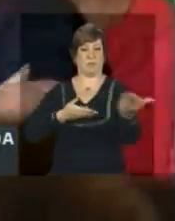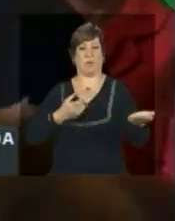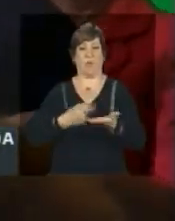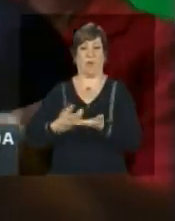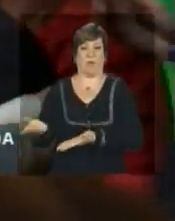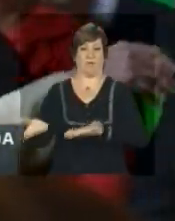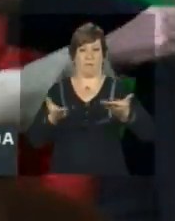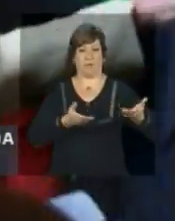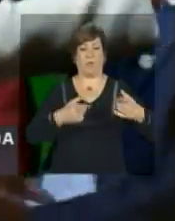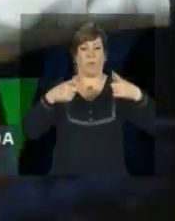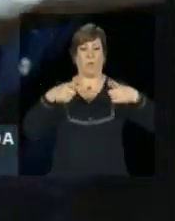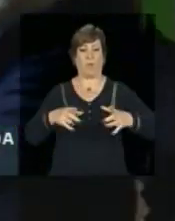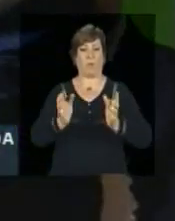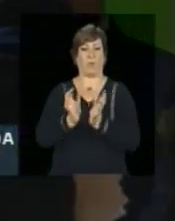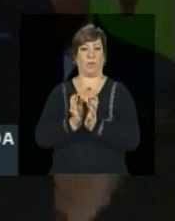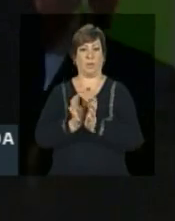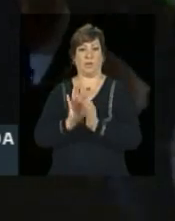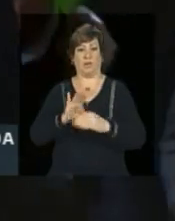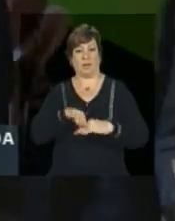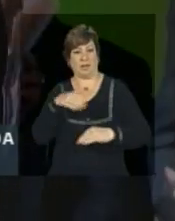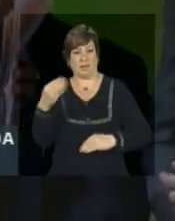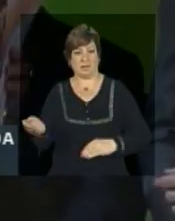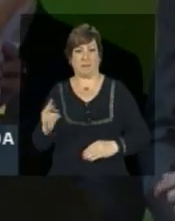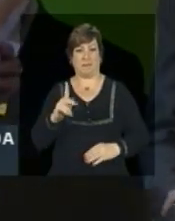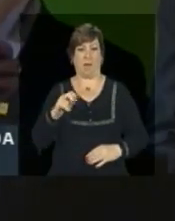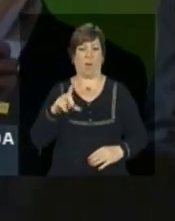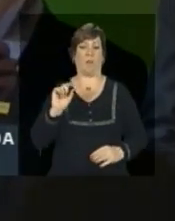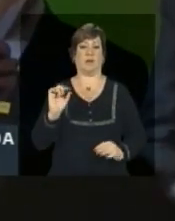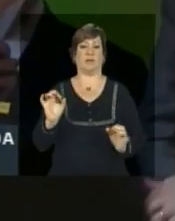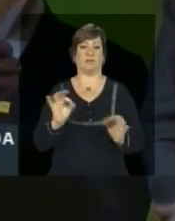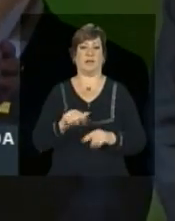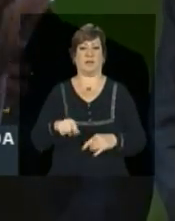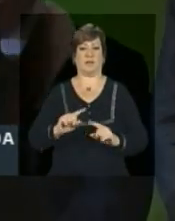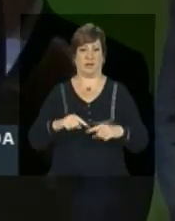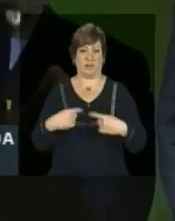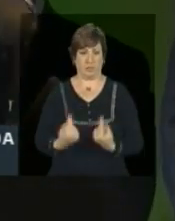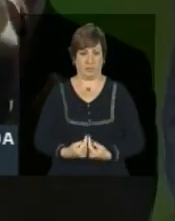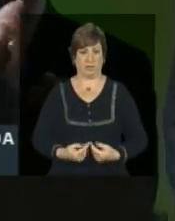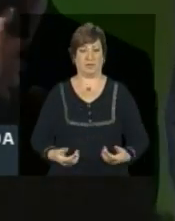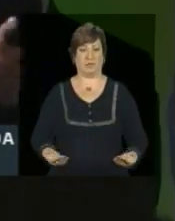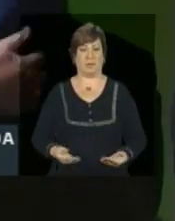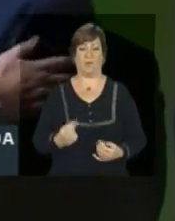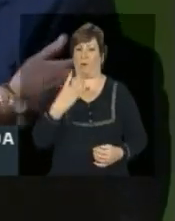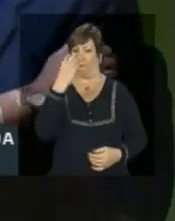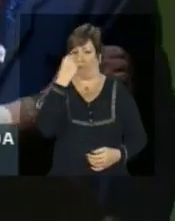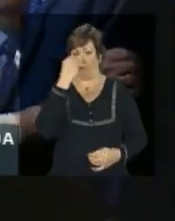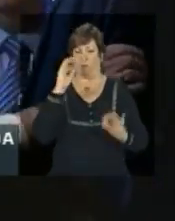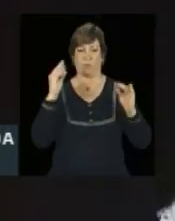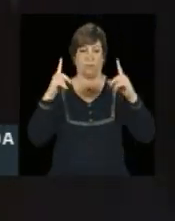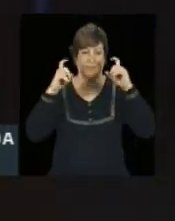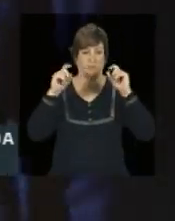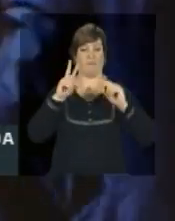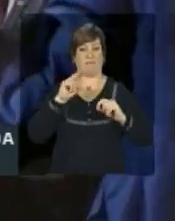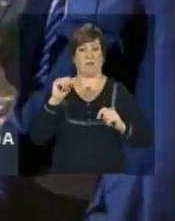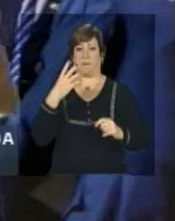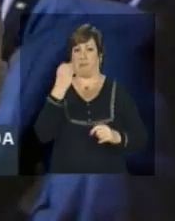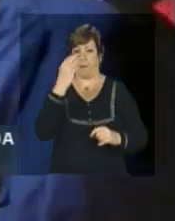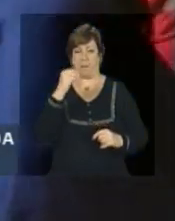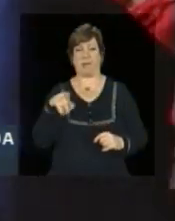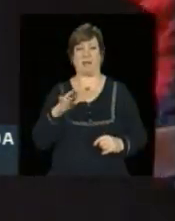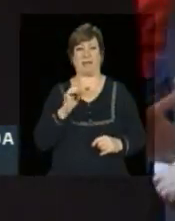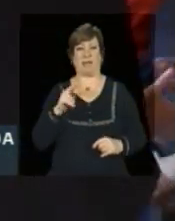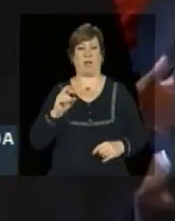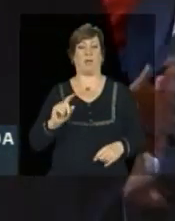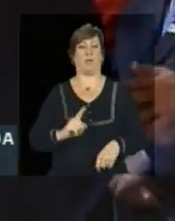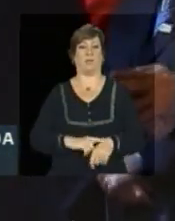convidados em área localizada à direita do palco ao término deste evento. As fotos deverão ser retiradas no térreo